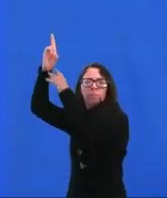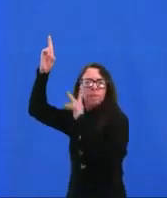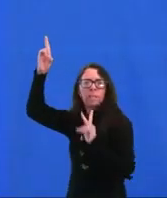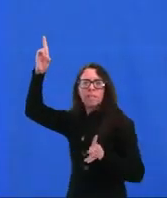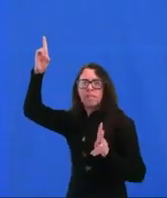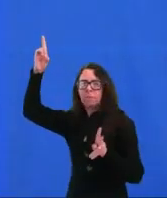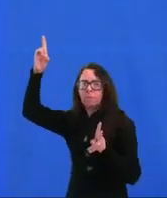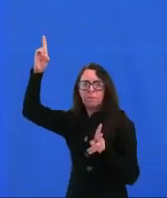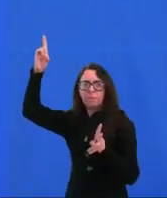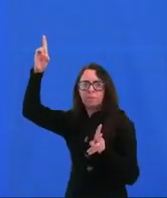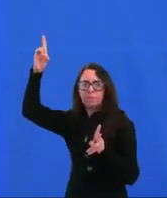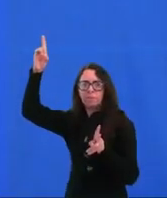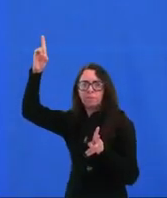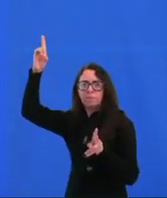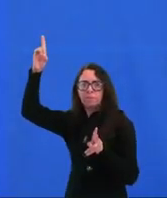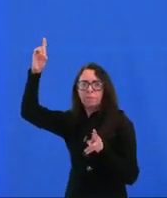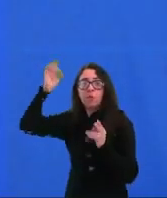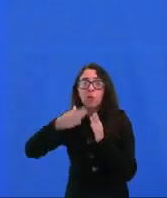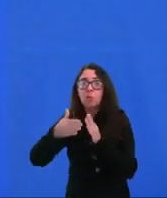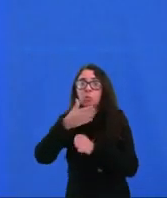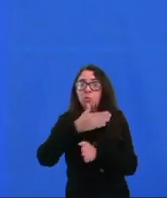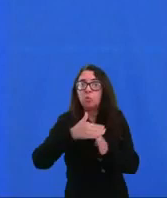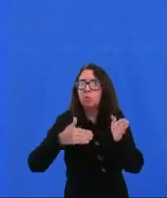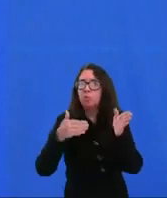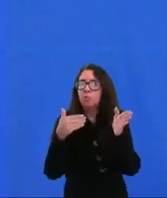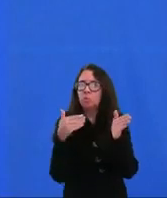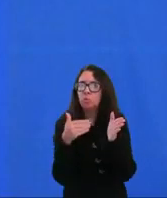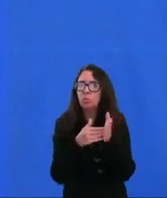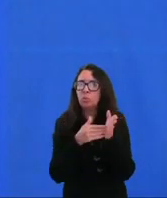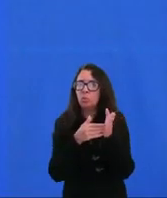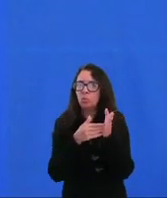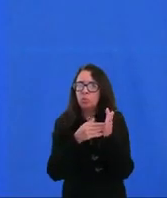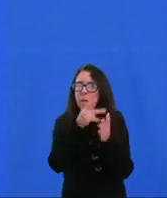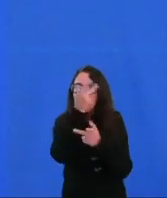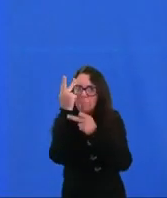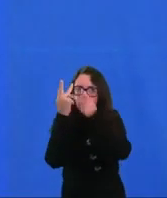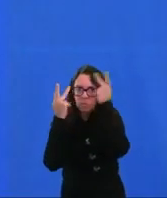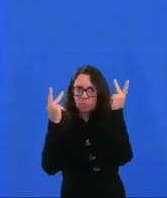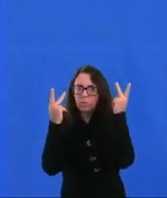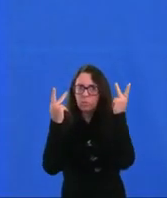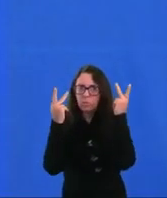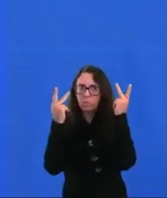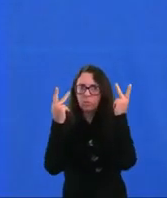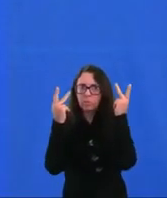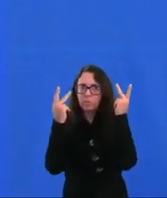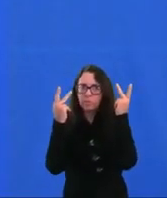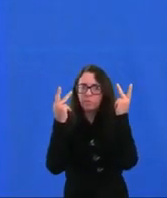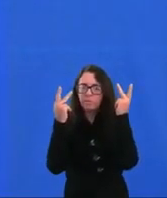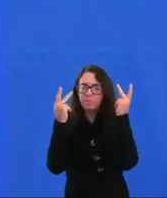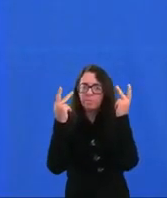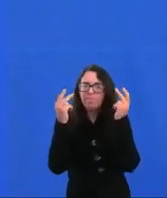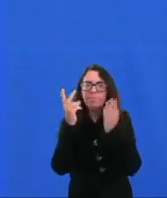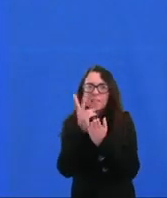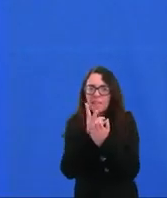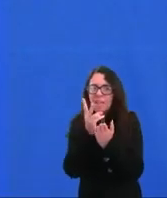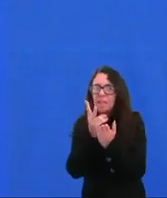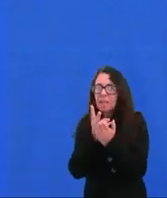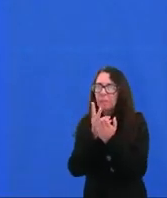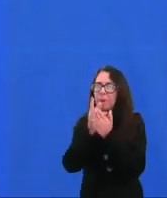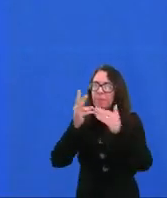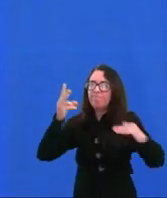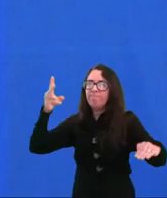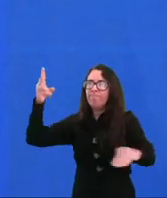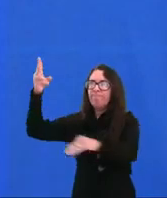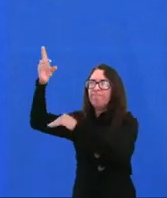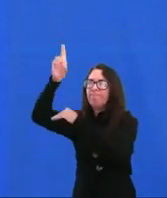igreja, a qual é o seu corpo, a plenitude daquele que a